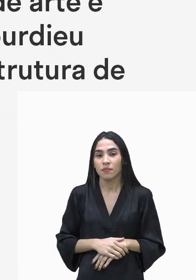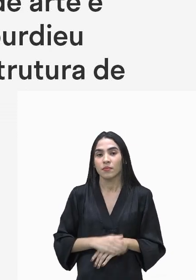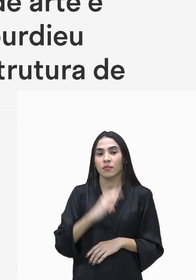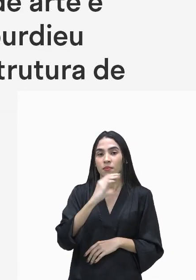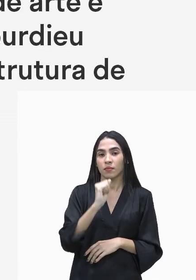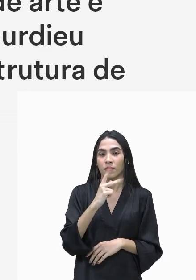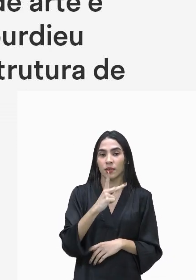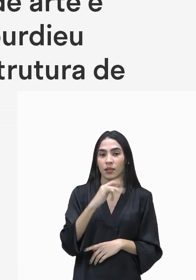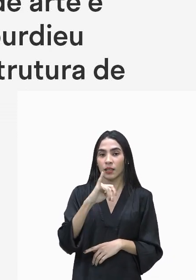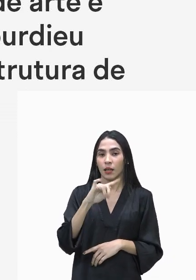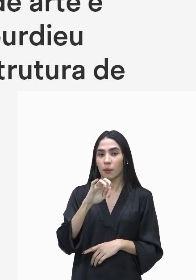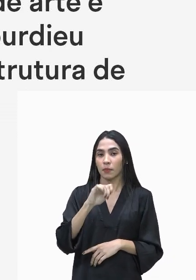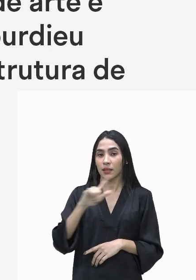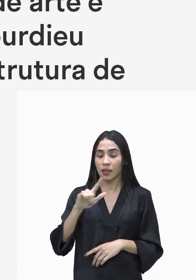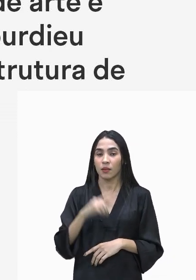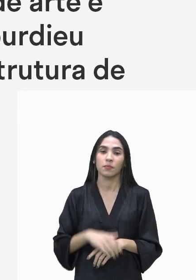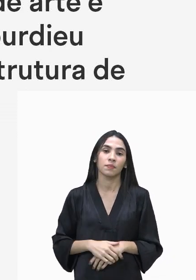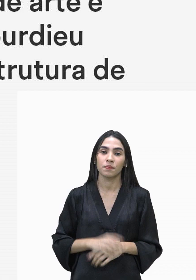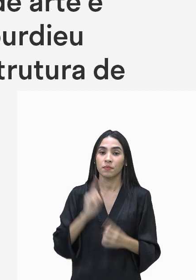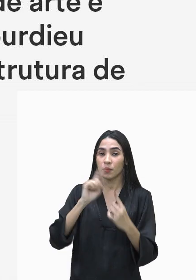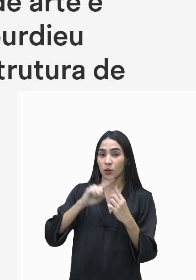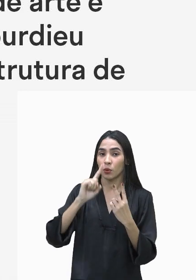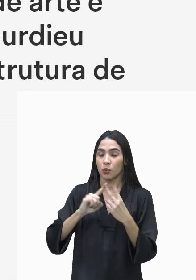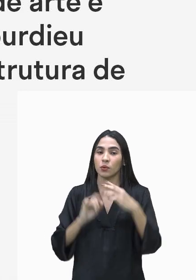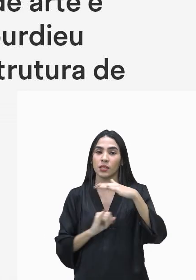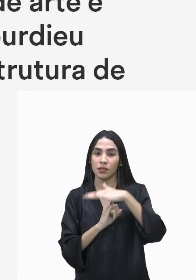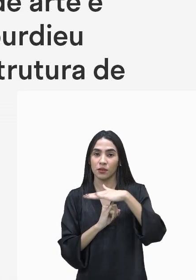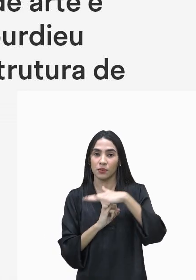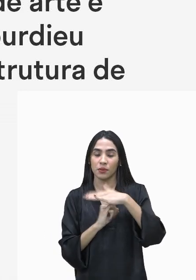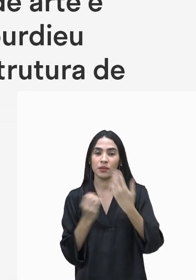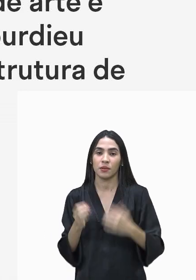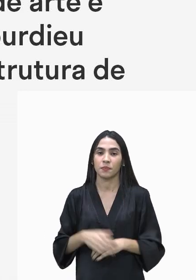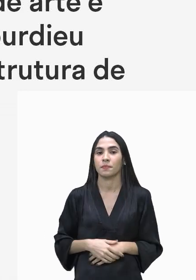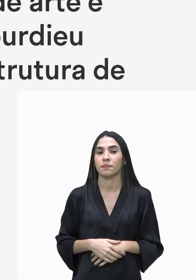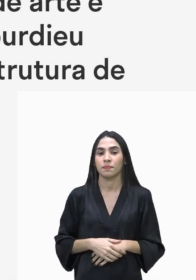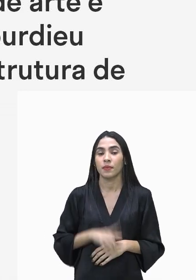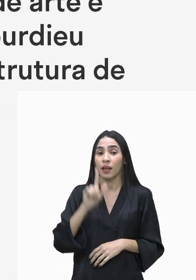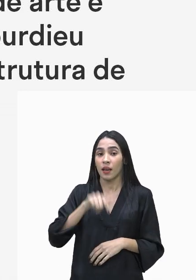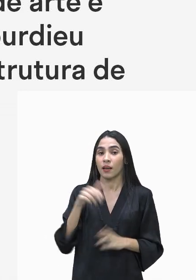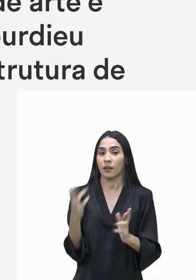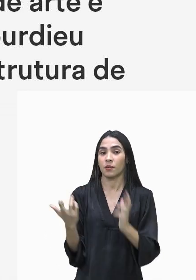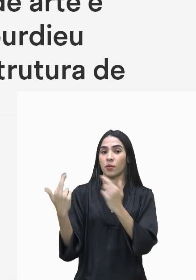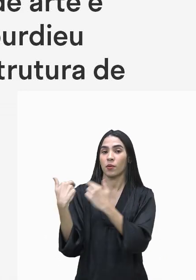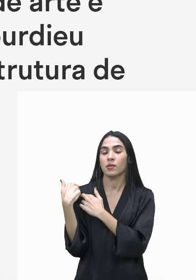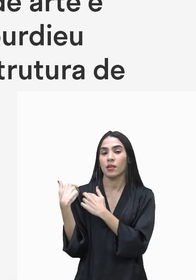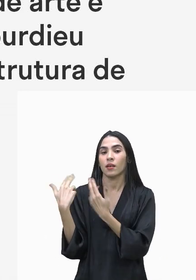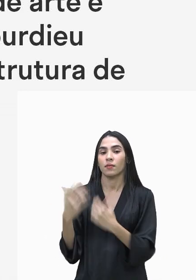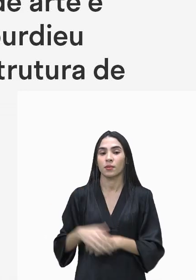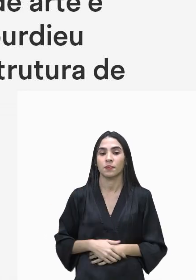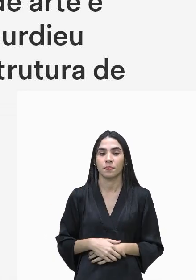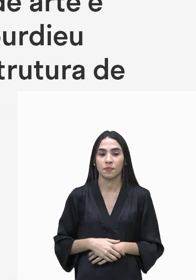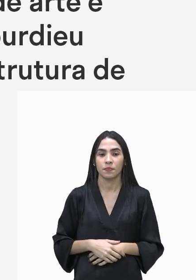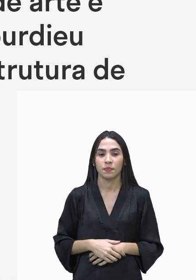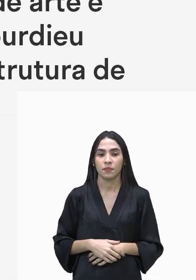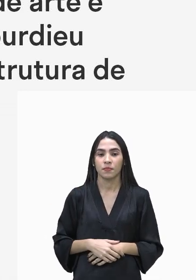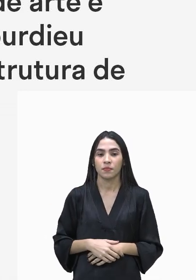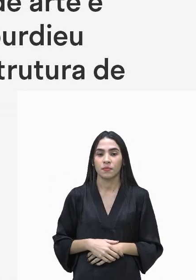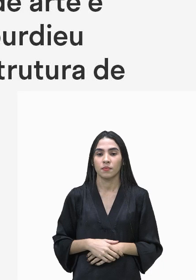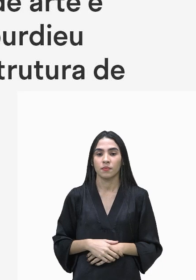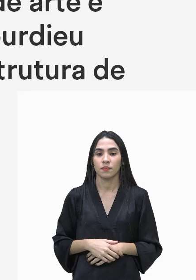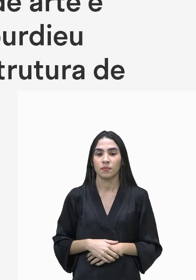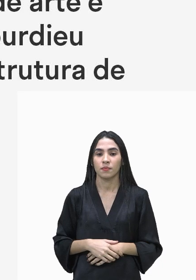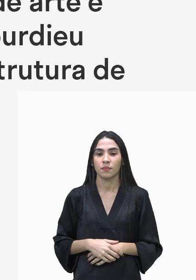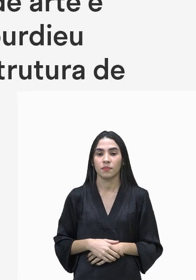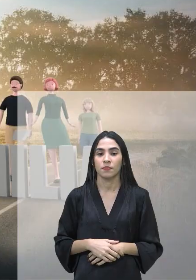capitais para o sujeito. Essas 2 instituições que são responsáveis por isso são, vamos lá ver,